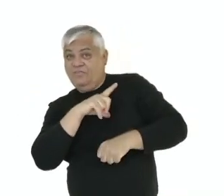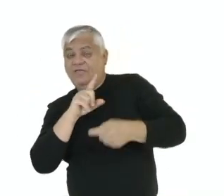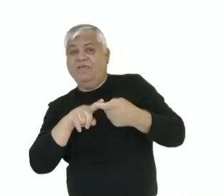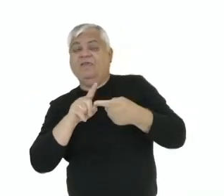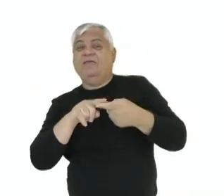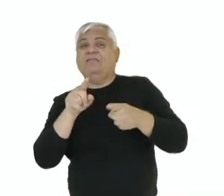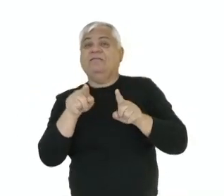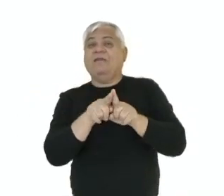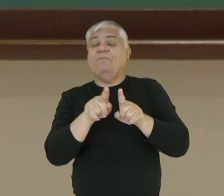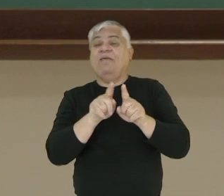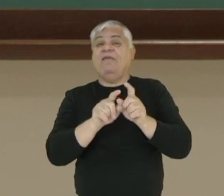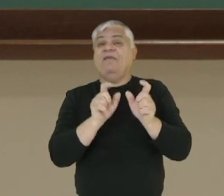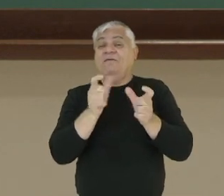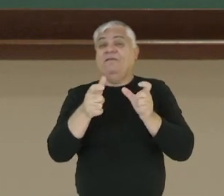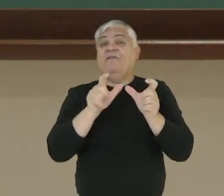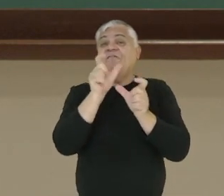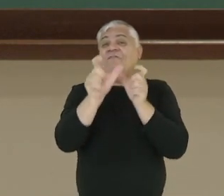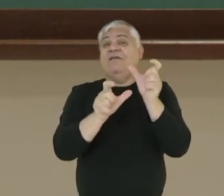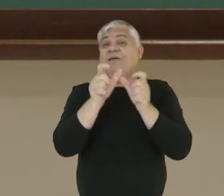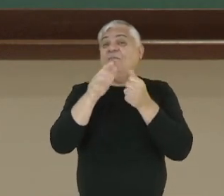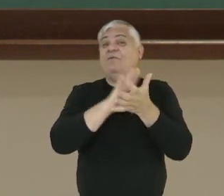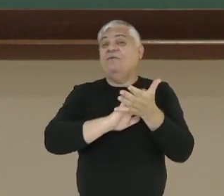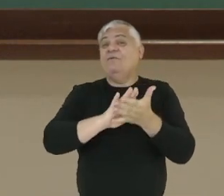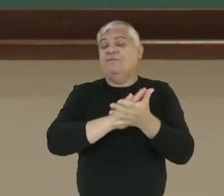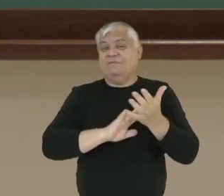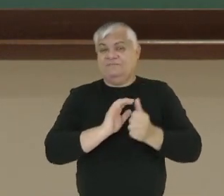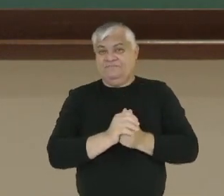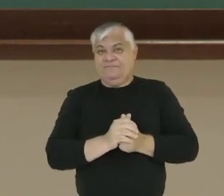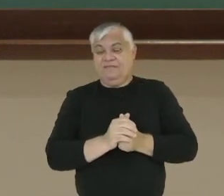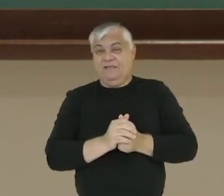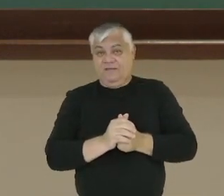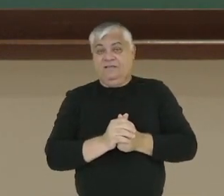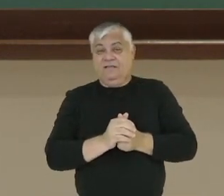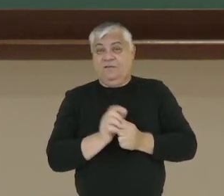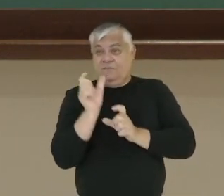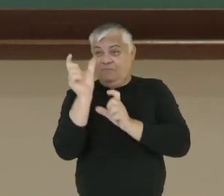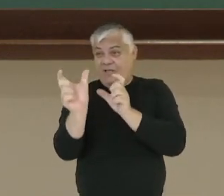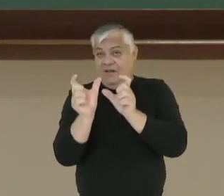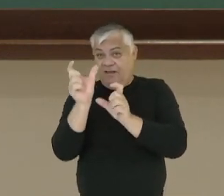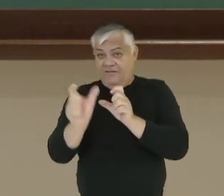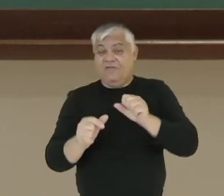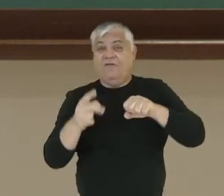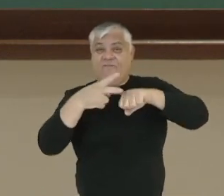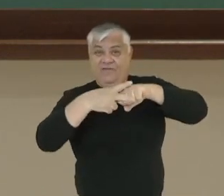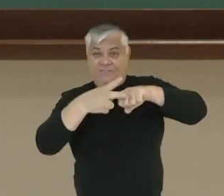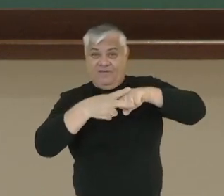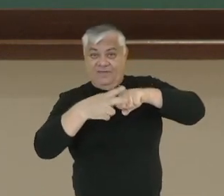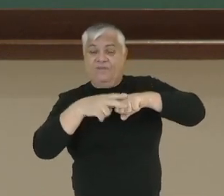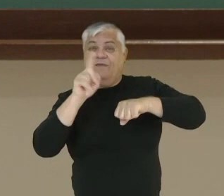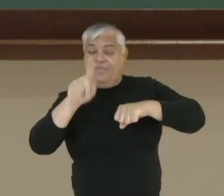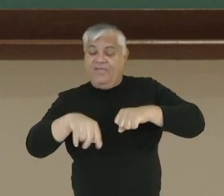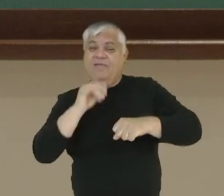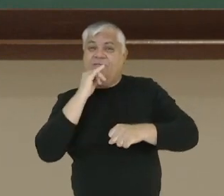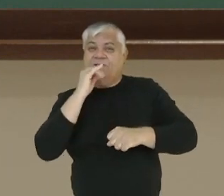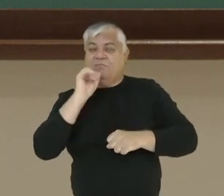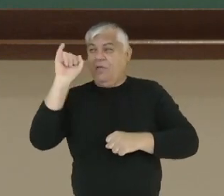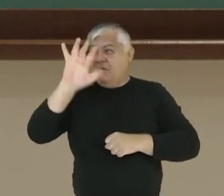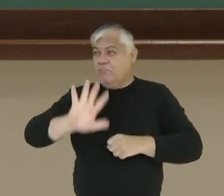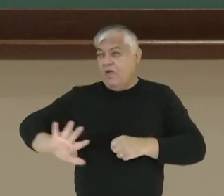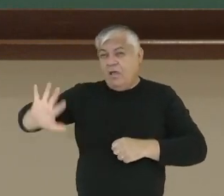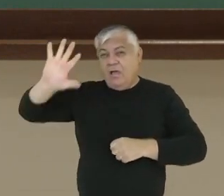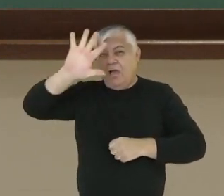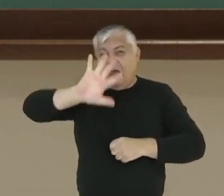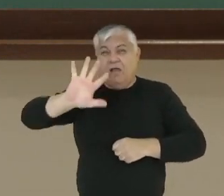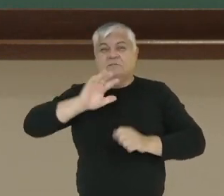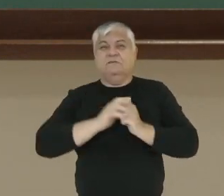ser observados e o que eles significam? Os elementos não verbais são ali as imagens, né,